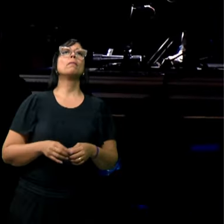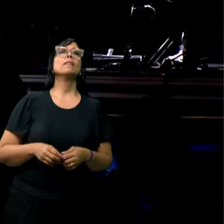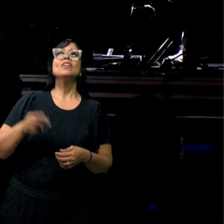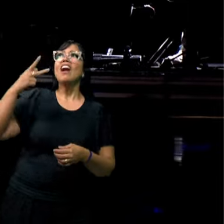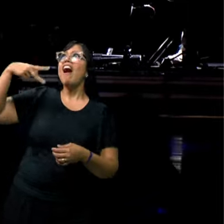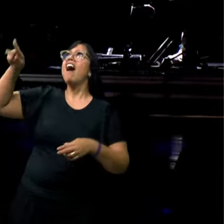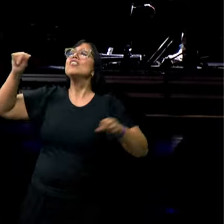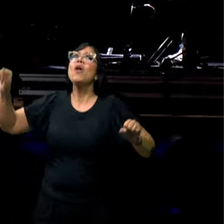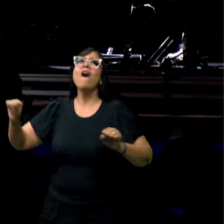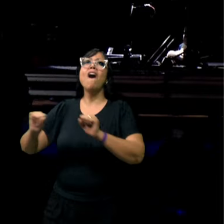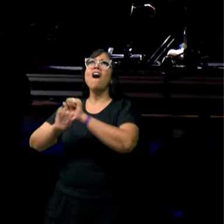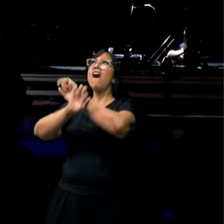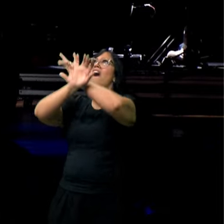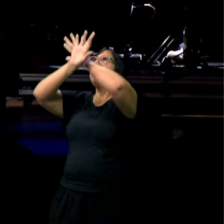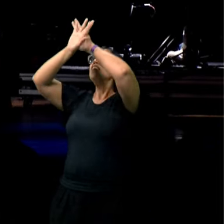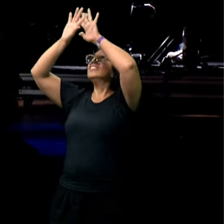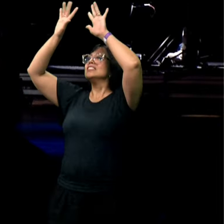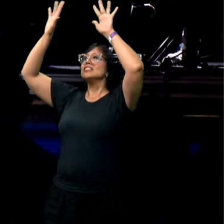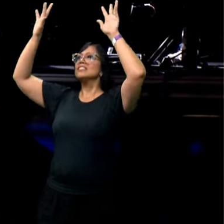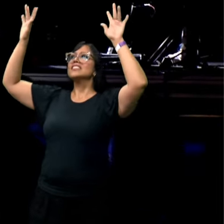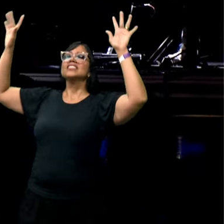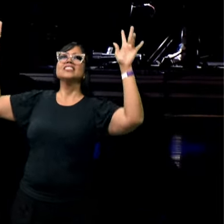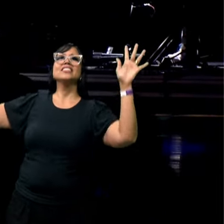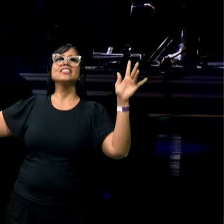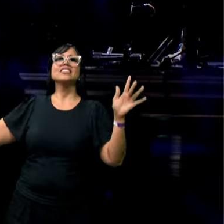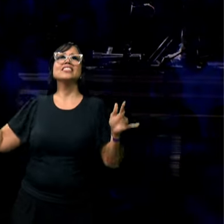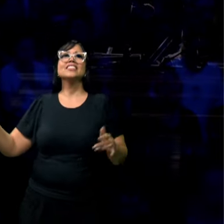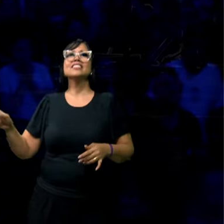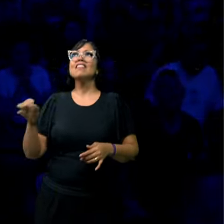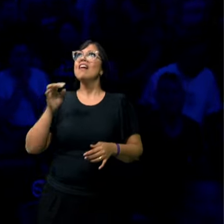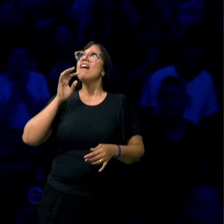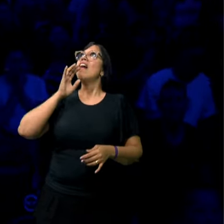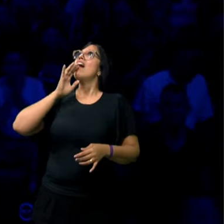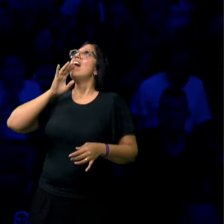A tua glória me